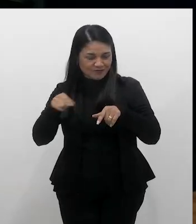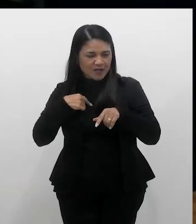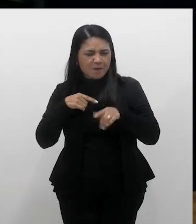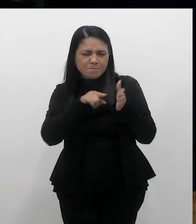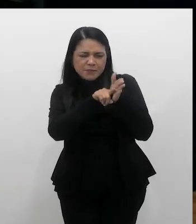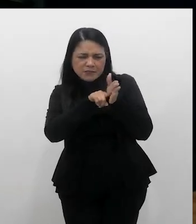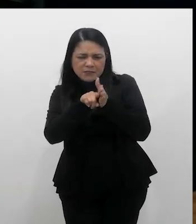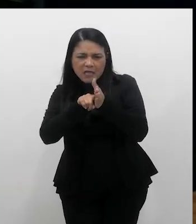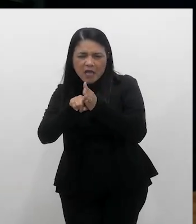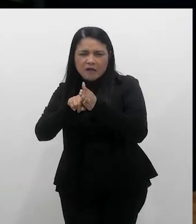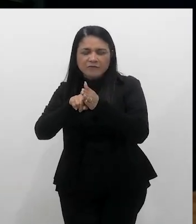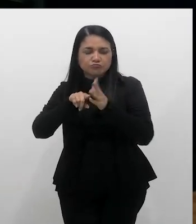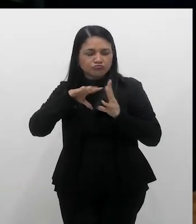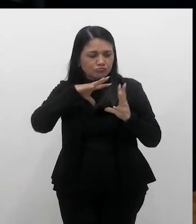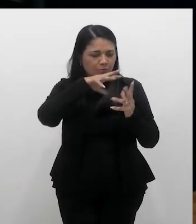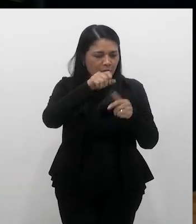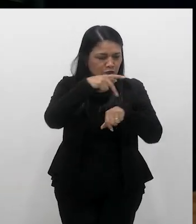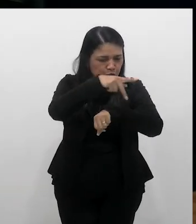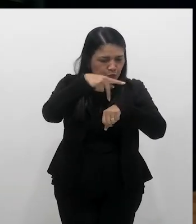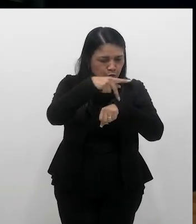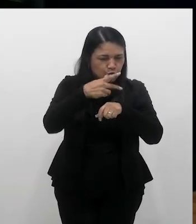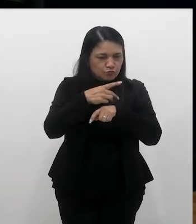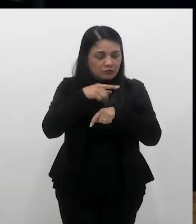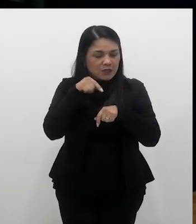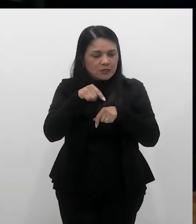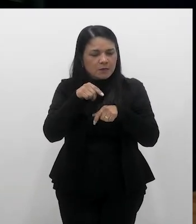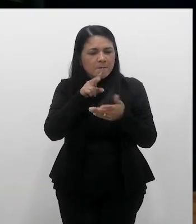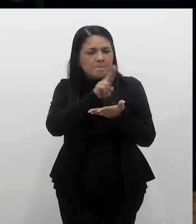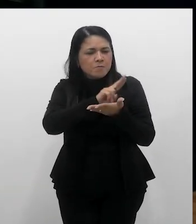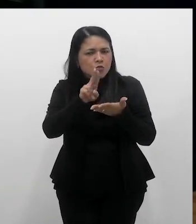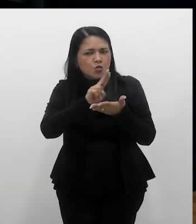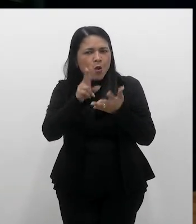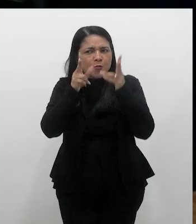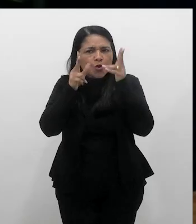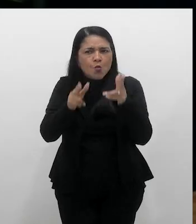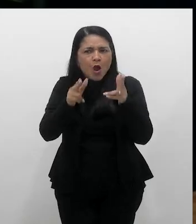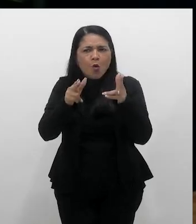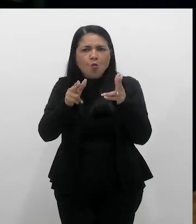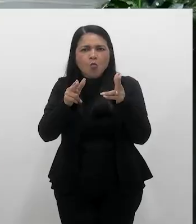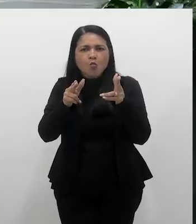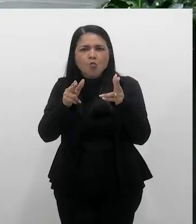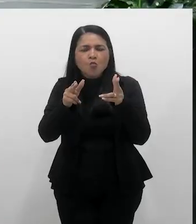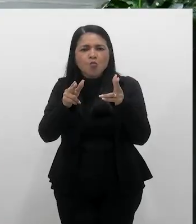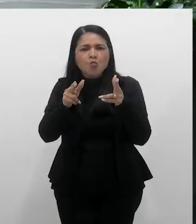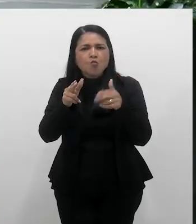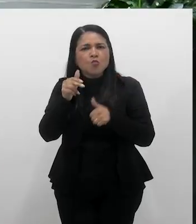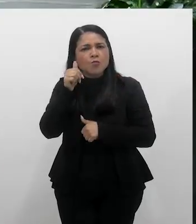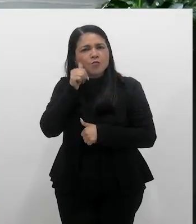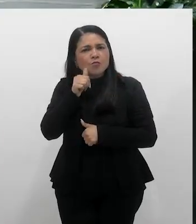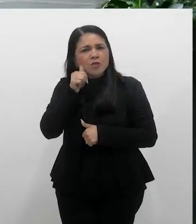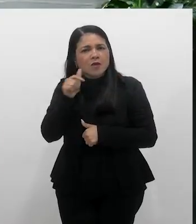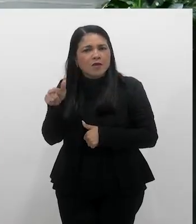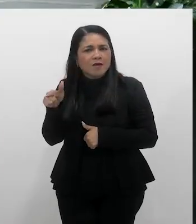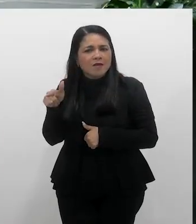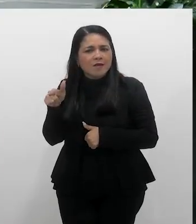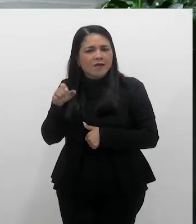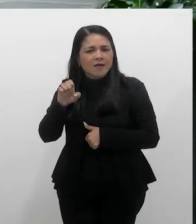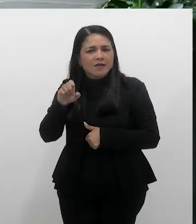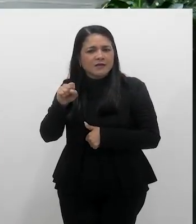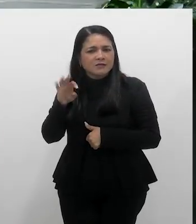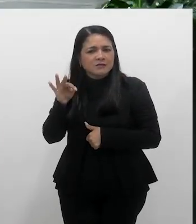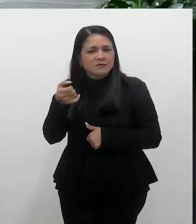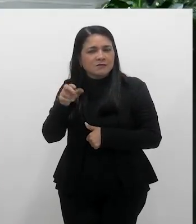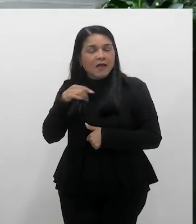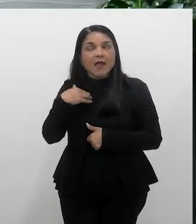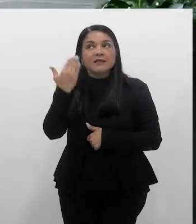ia quem tinha o mesmo nome que ela. Por quê? Porque ela entendeu que se ela procurasse pessoas com o